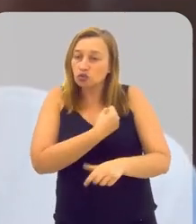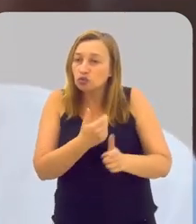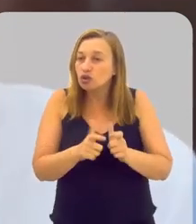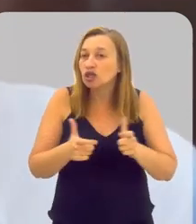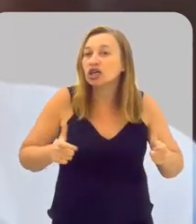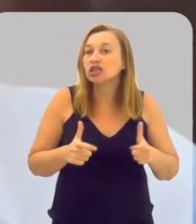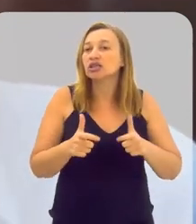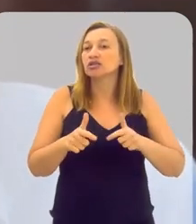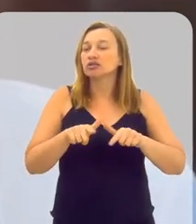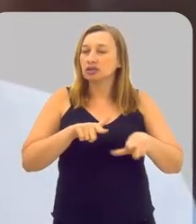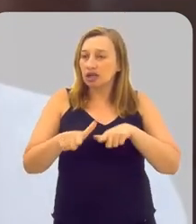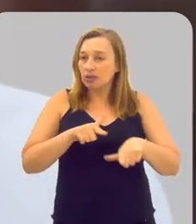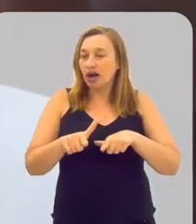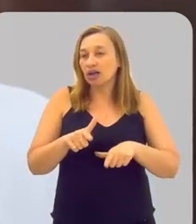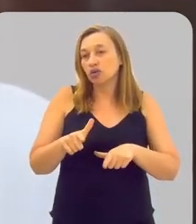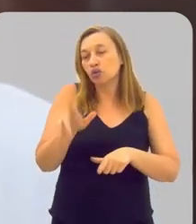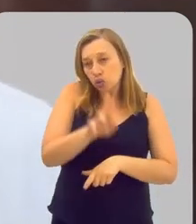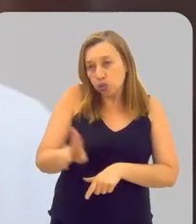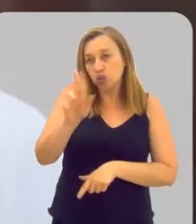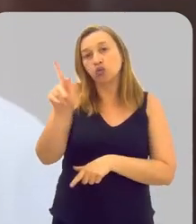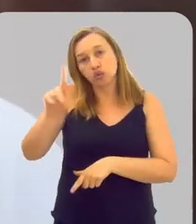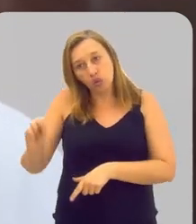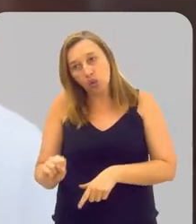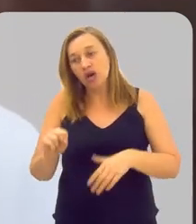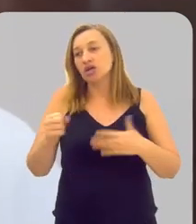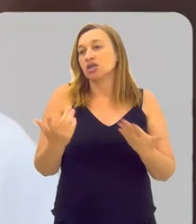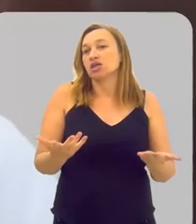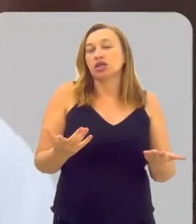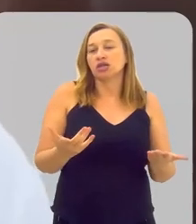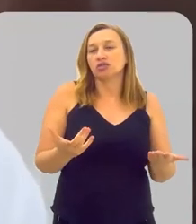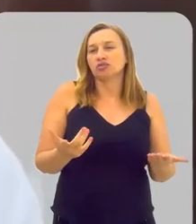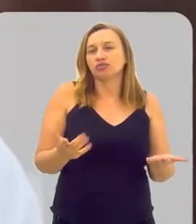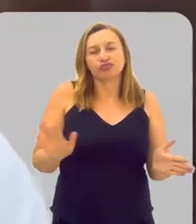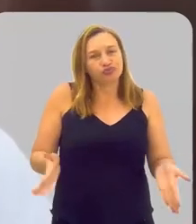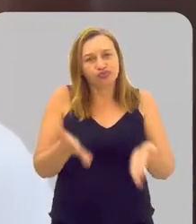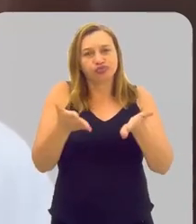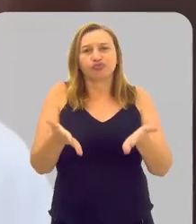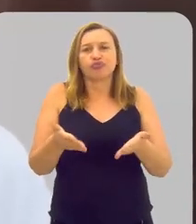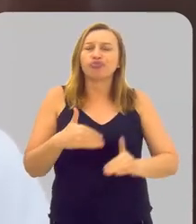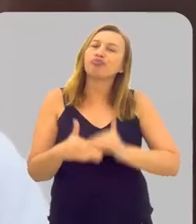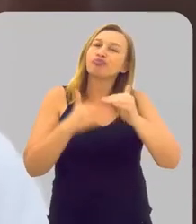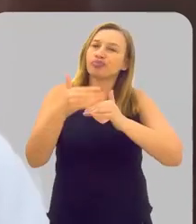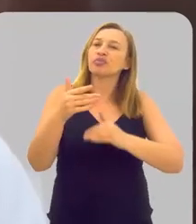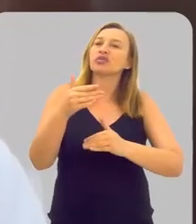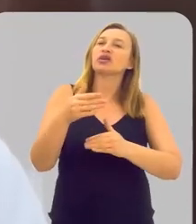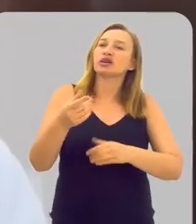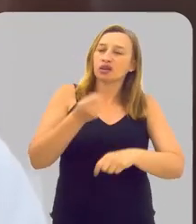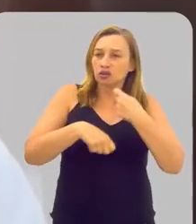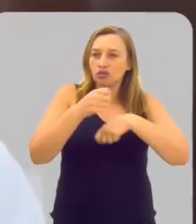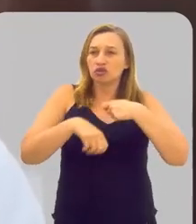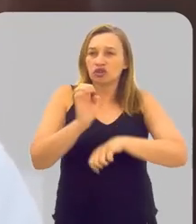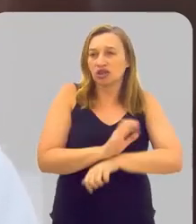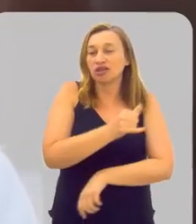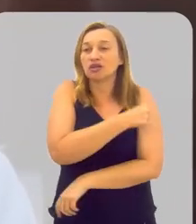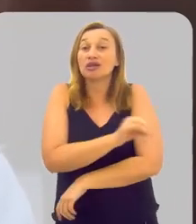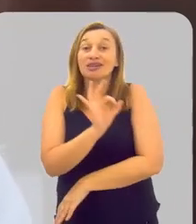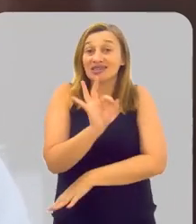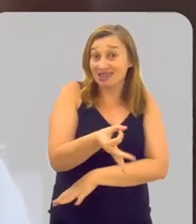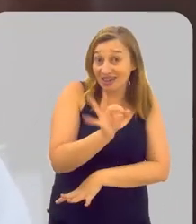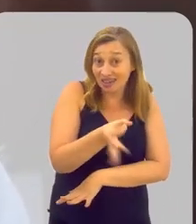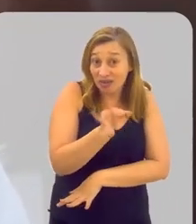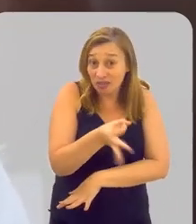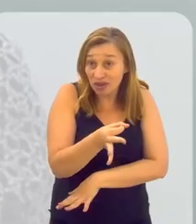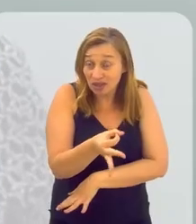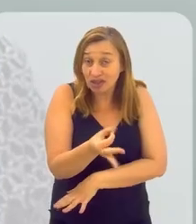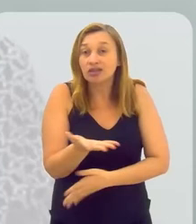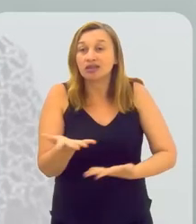emprego, não vai gerar demanda, né, para o consumo desse gás, e aí você não não estimula o desenvolvimento da economia do Estado do